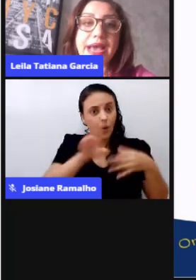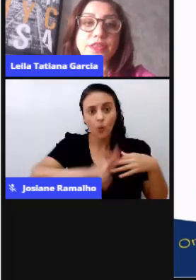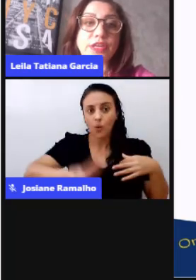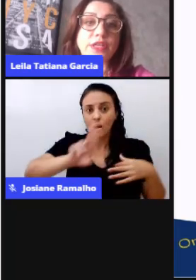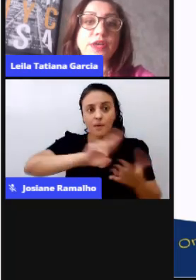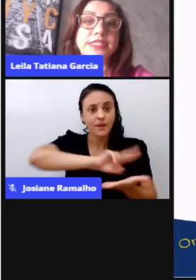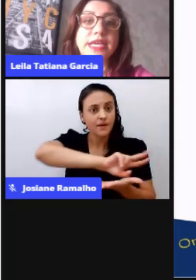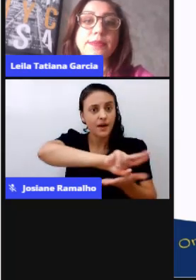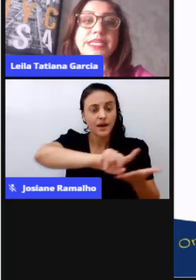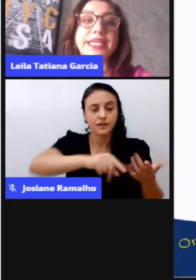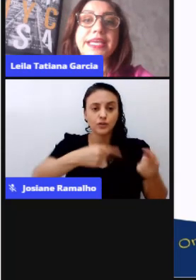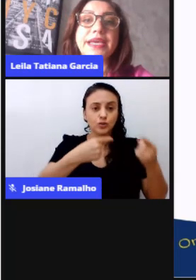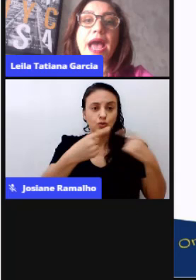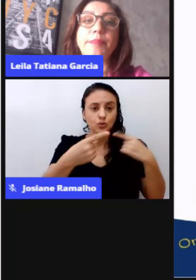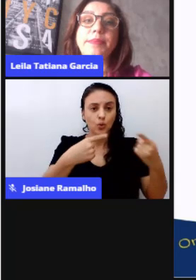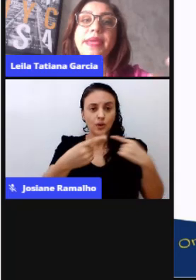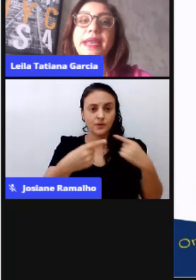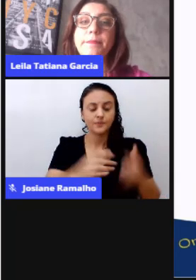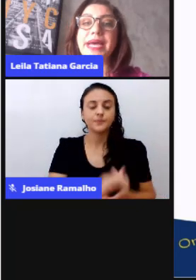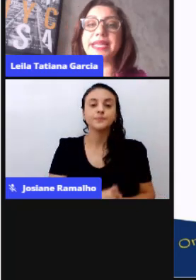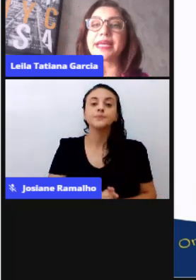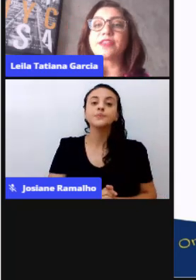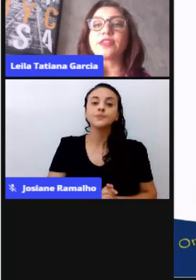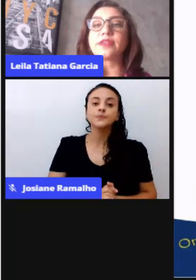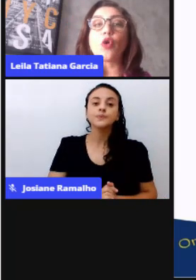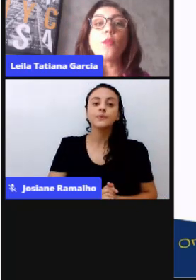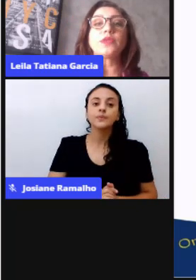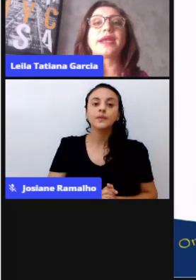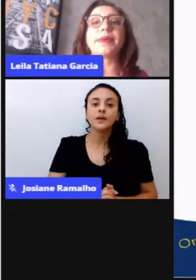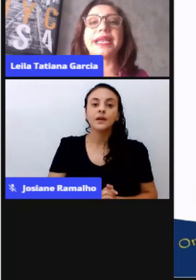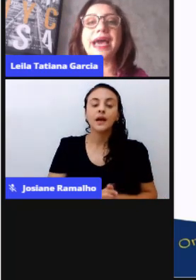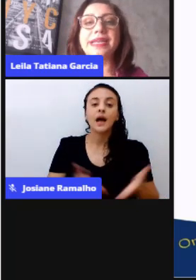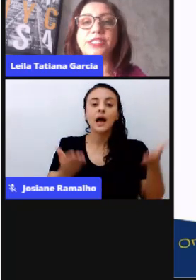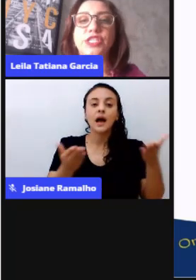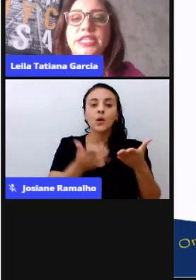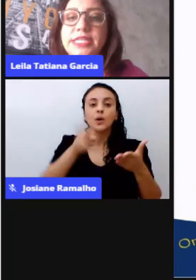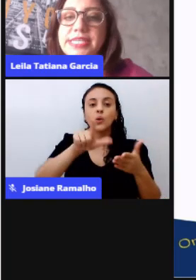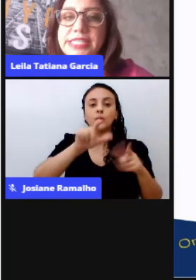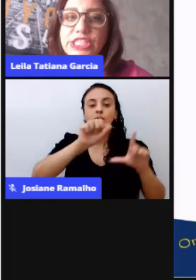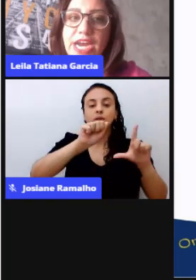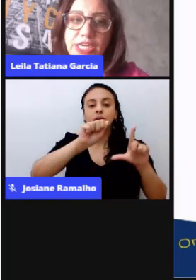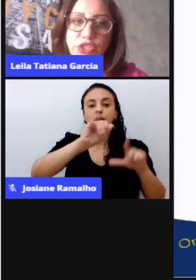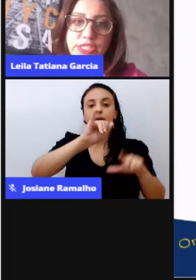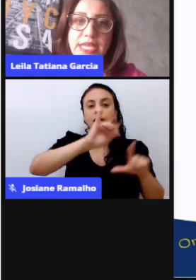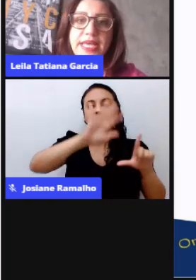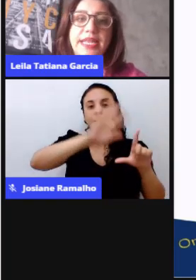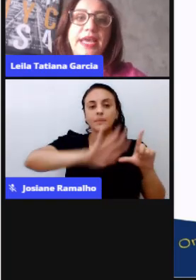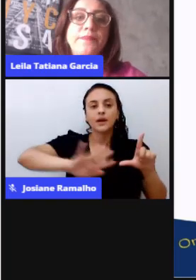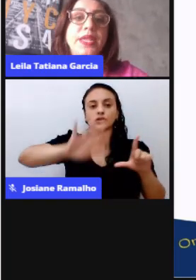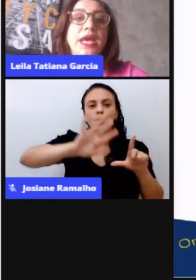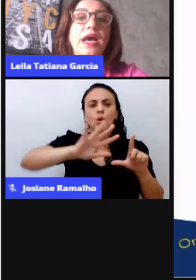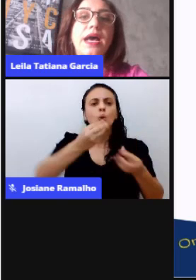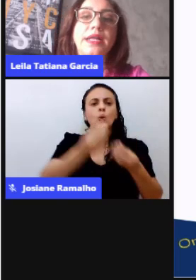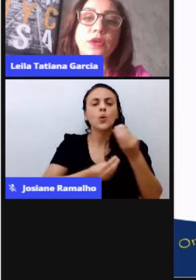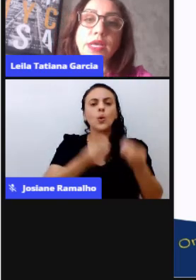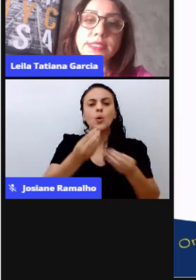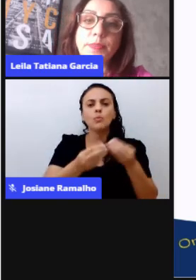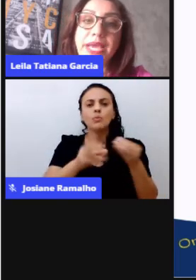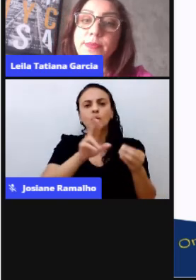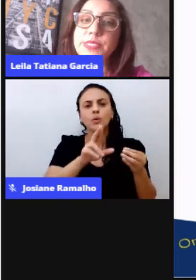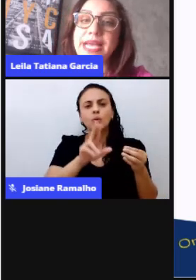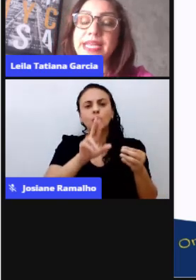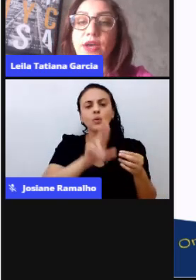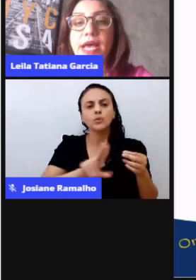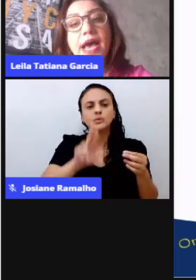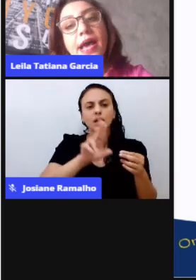próxima imagem, nós temos aqui a primeira maneira de como trabalhar as tirinhas e as charges, né?